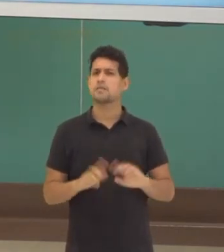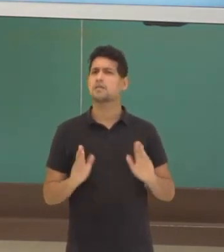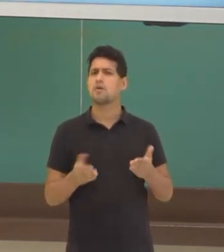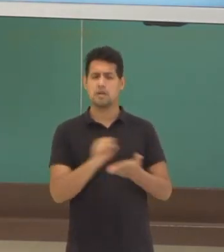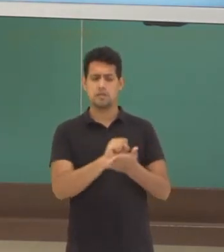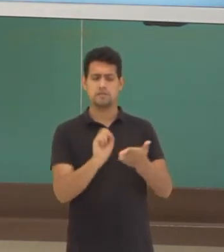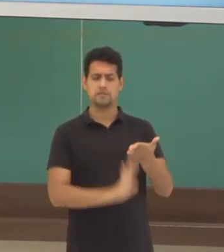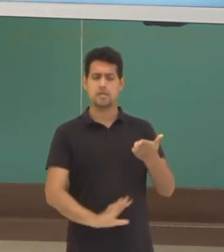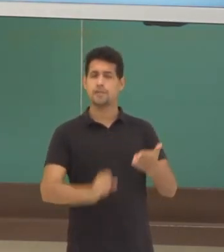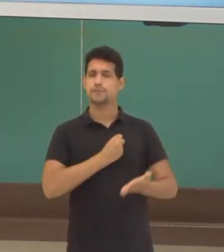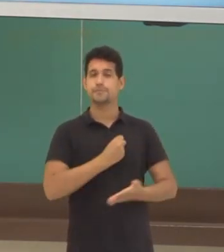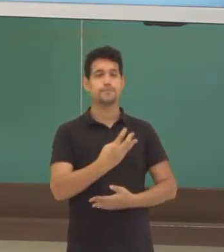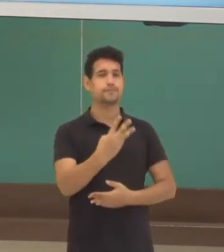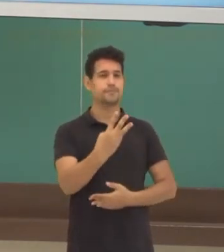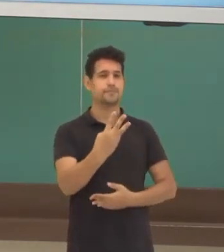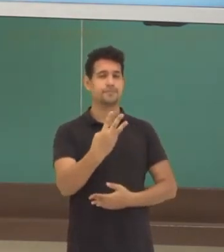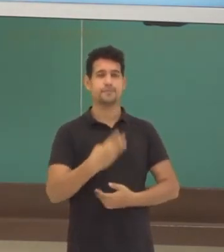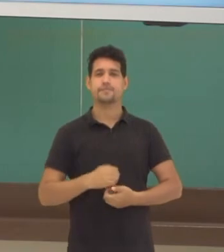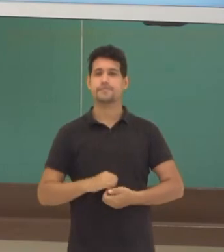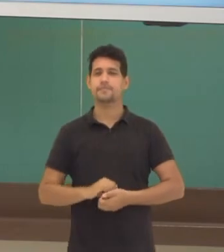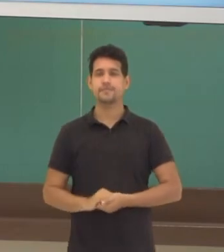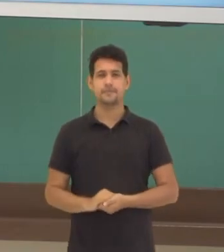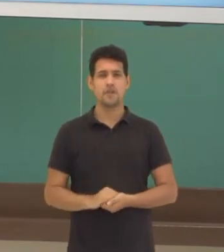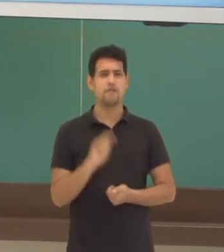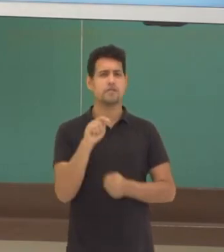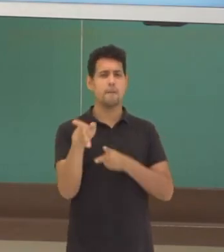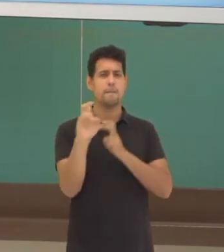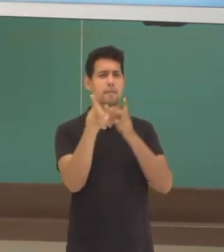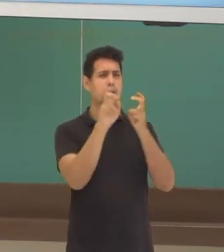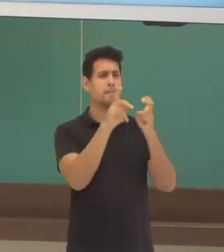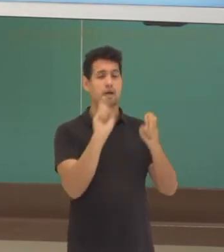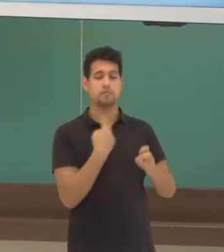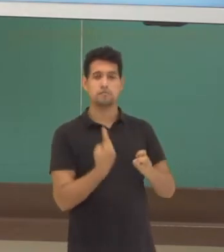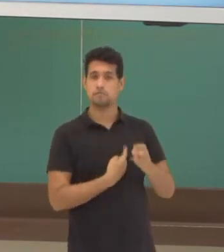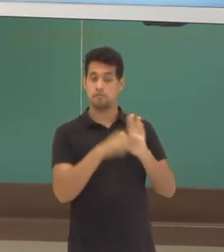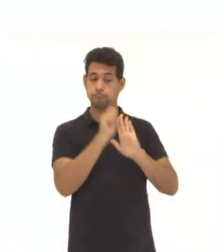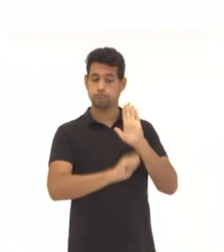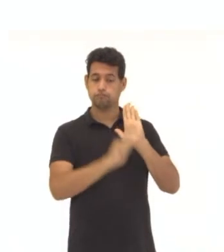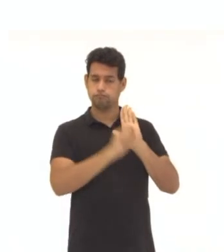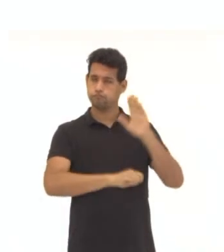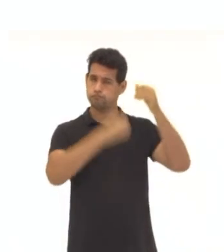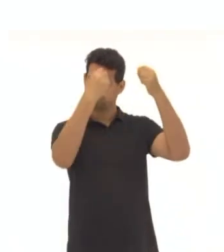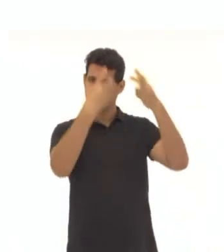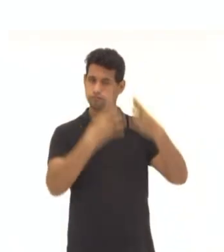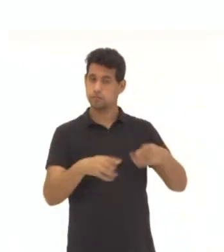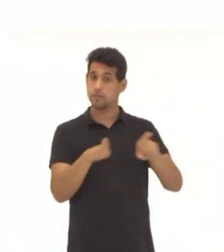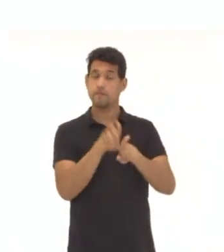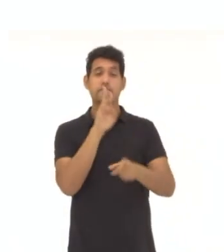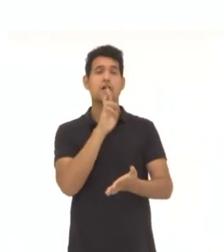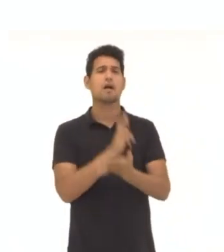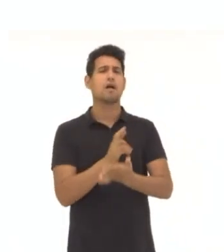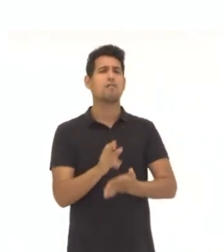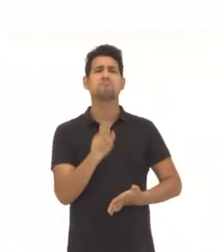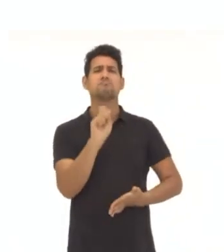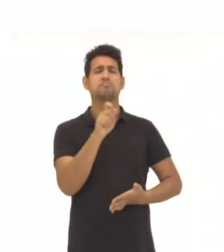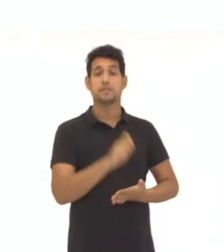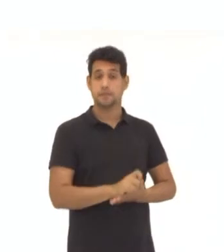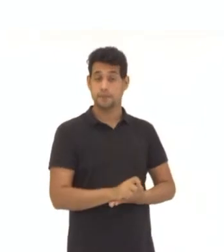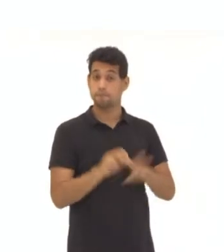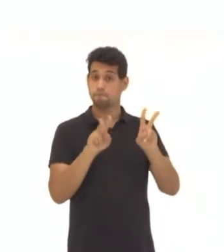parte, né, do texto como personagem, ou ainda ele pode ser narrado em terceira pessoa, que é o narrador ou observador.